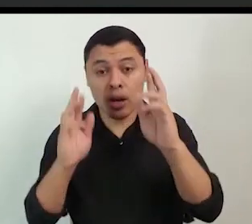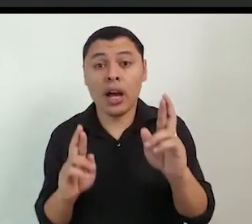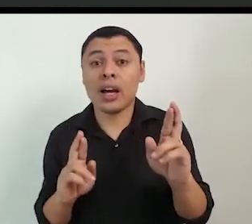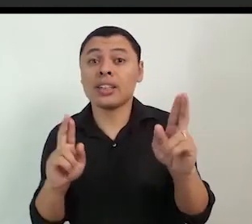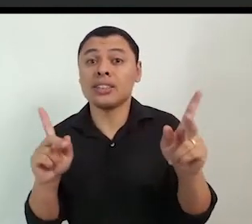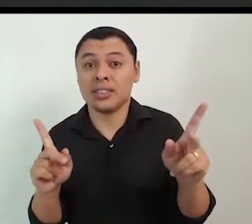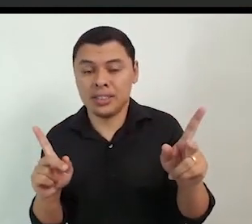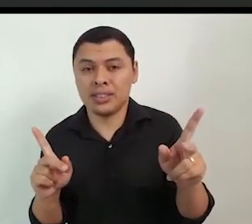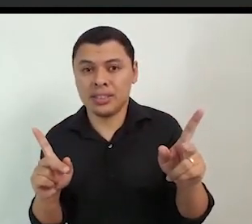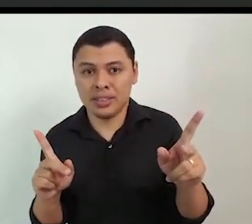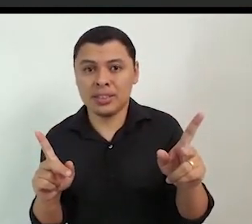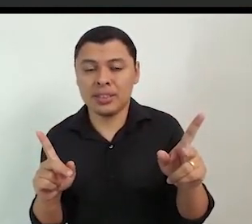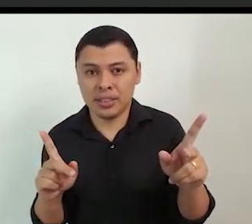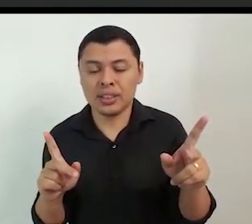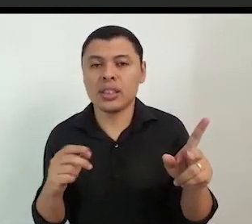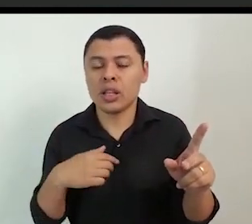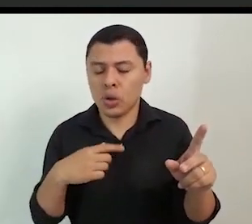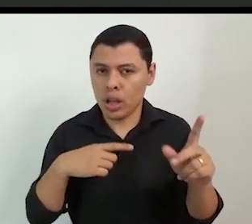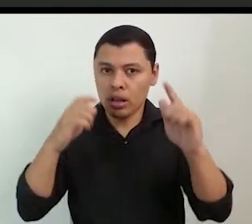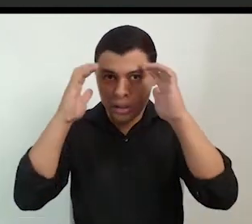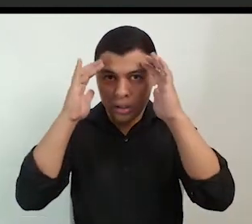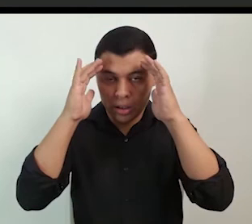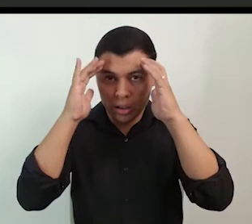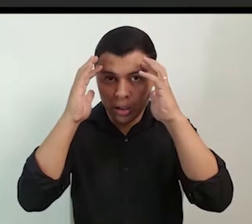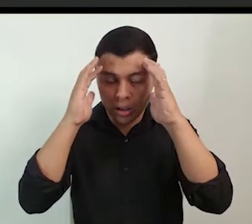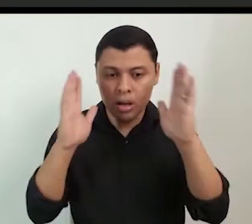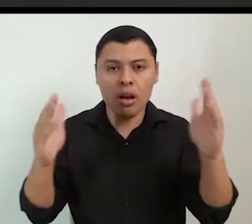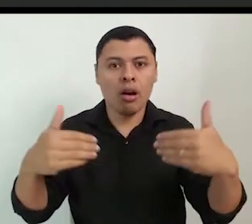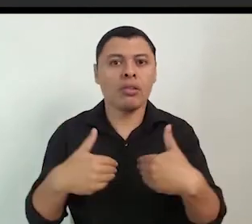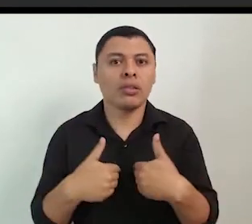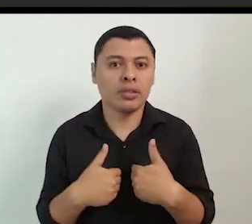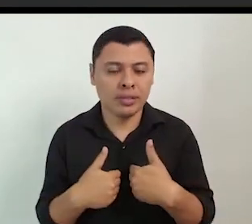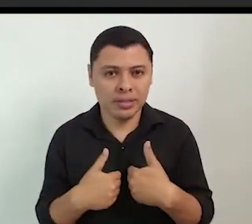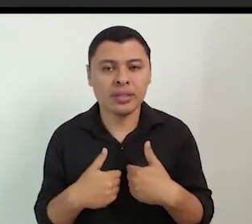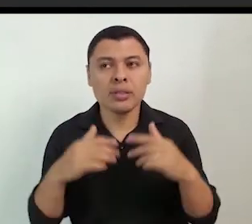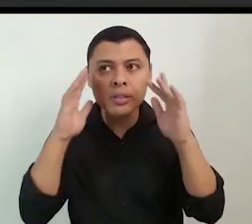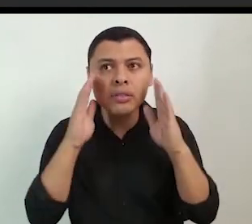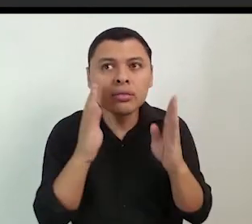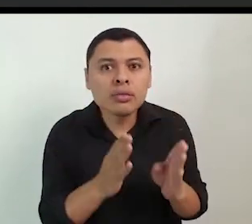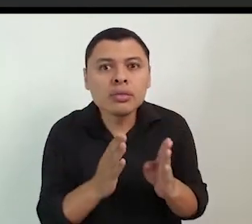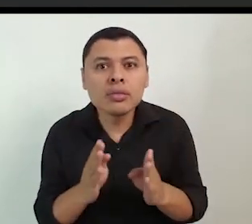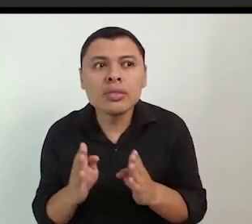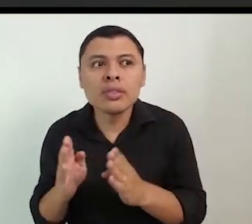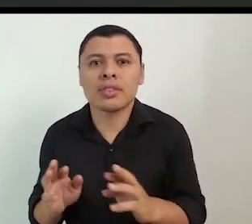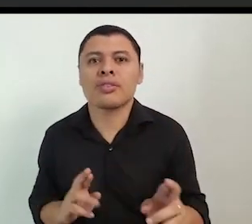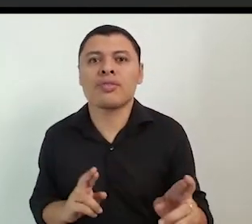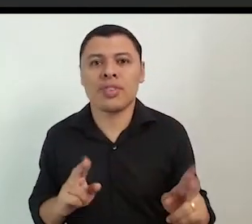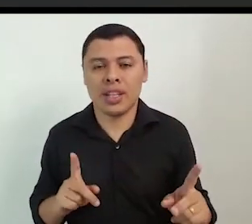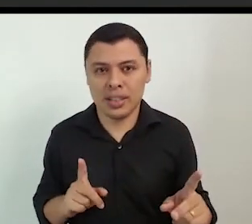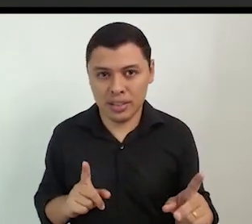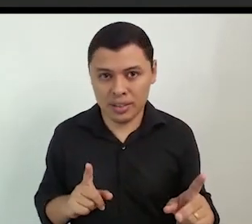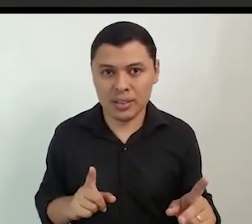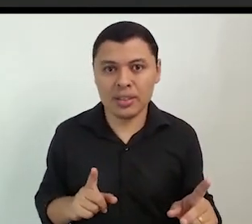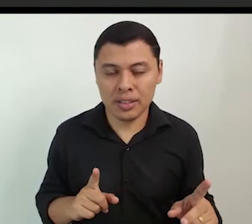gente que tem o funcionamento autístico, né? Do modo de pensar. E é isso que me traz toda